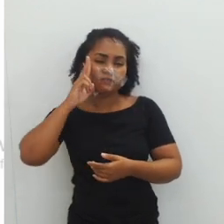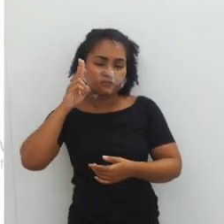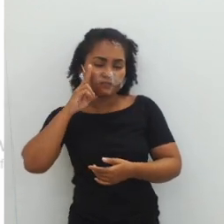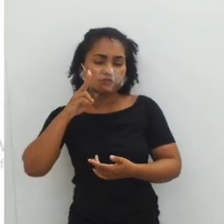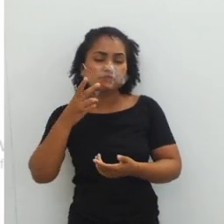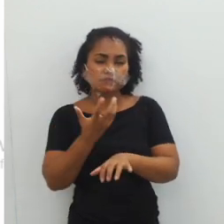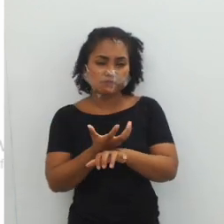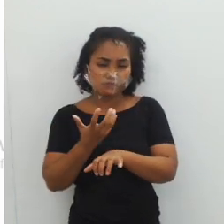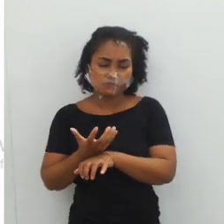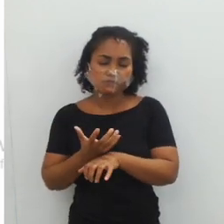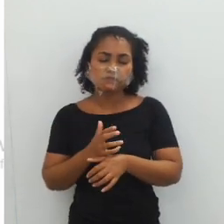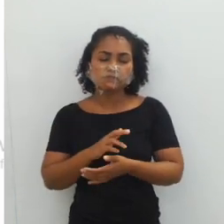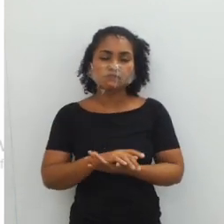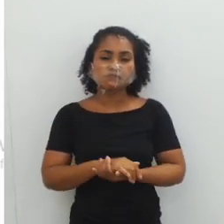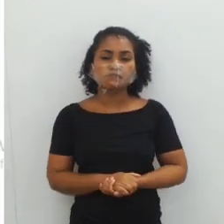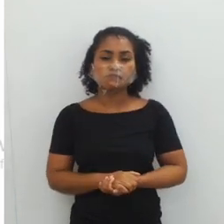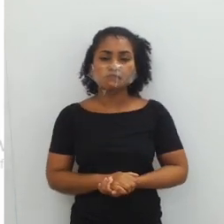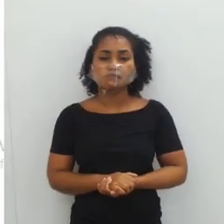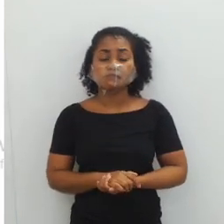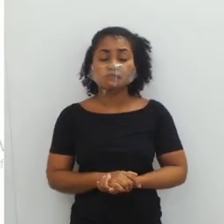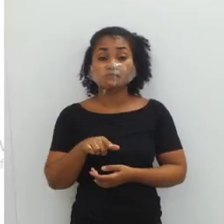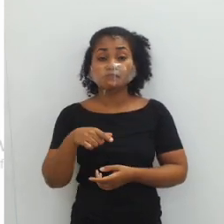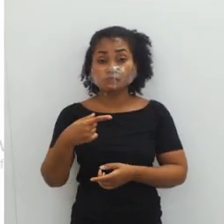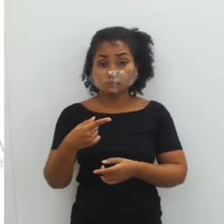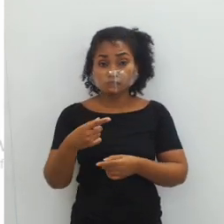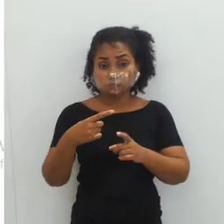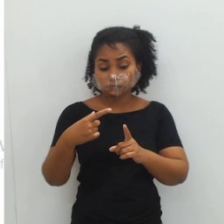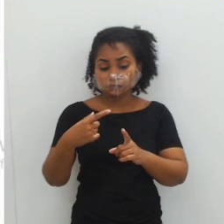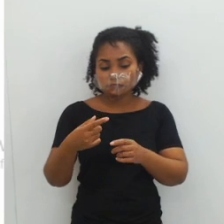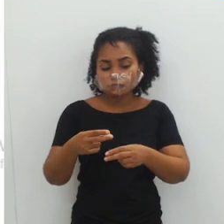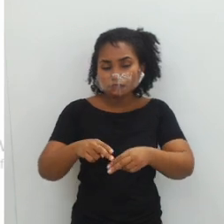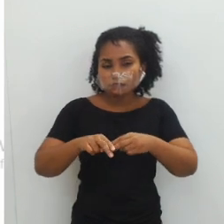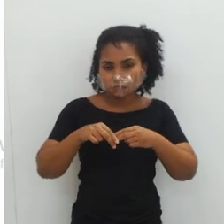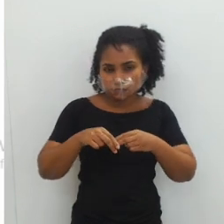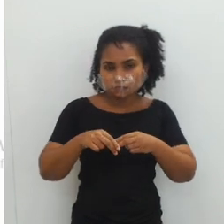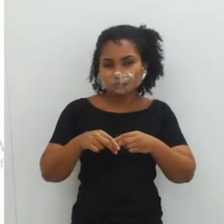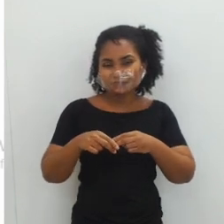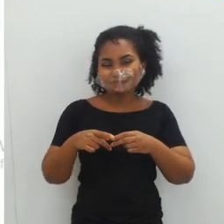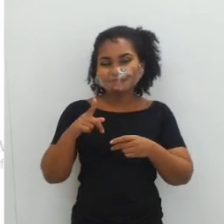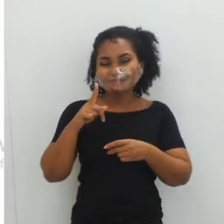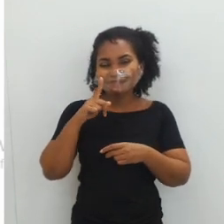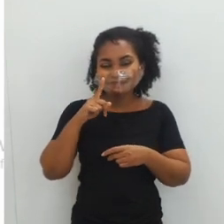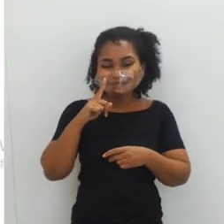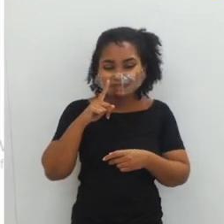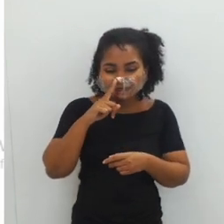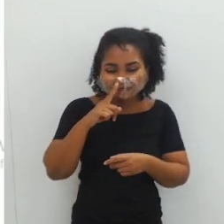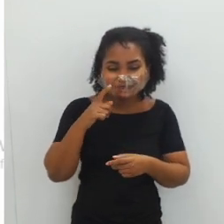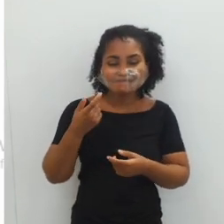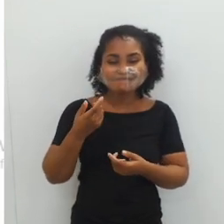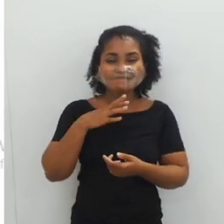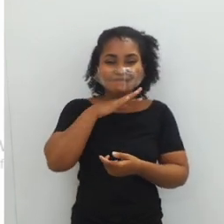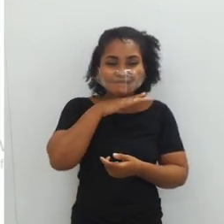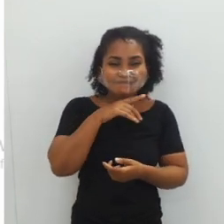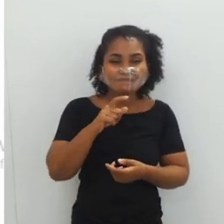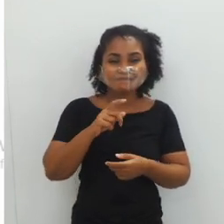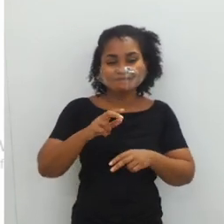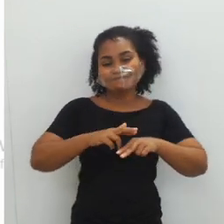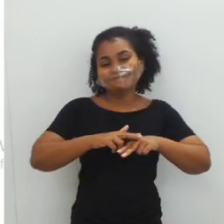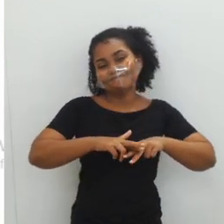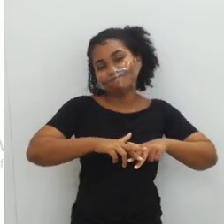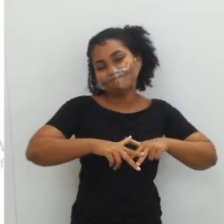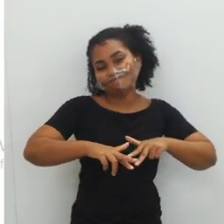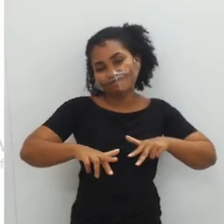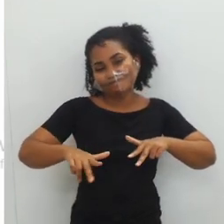tudo mais, certo? Um outro fator que vai agravar essa desigualdade é a desigualdade de